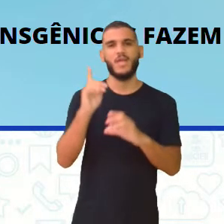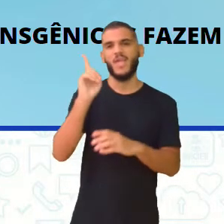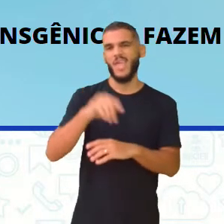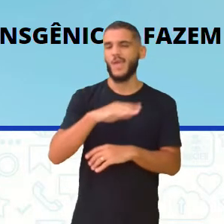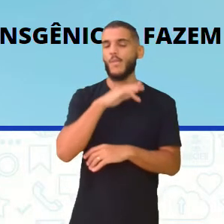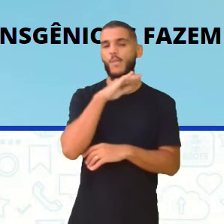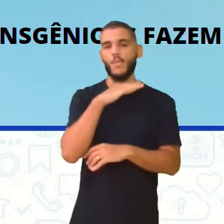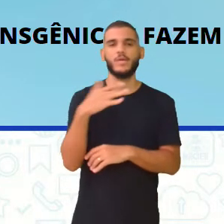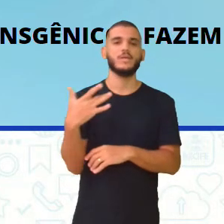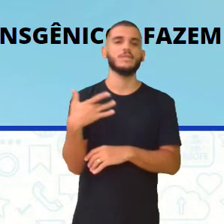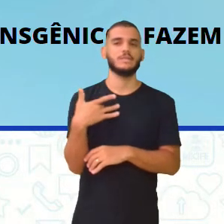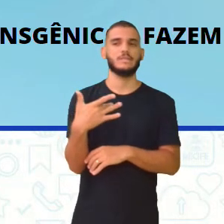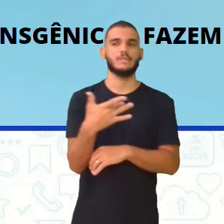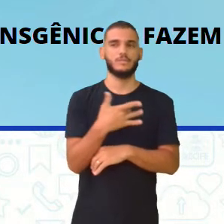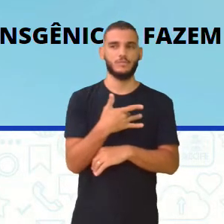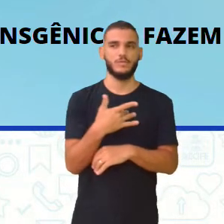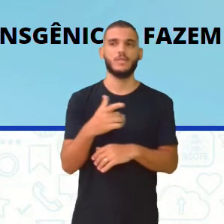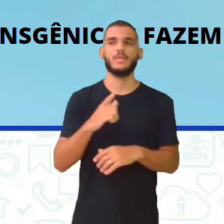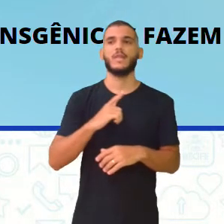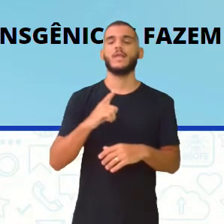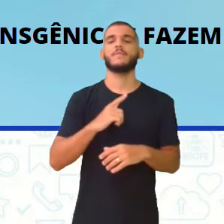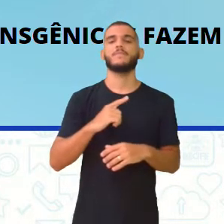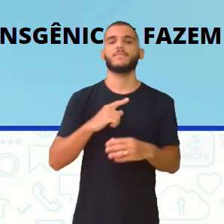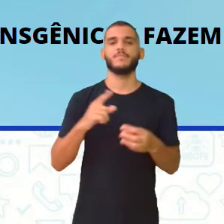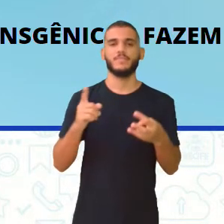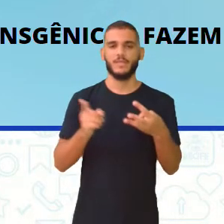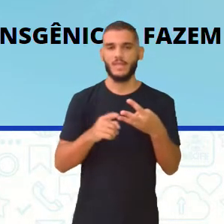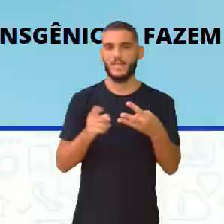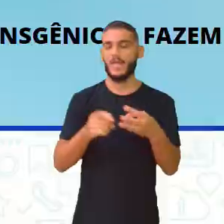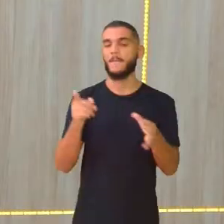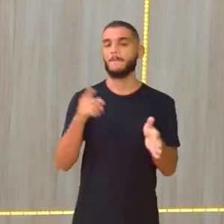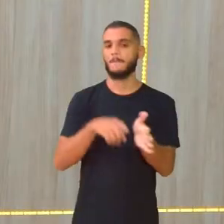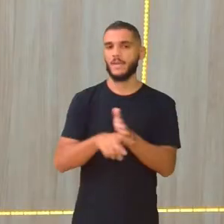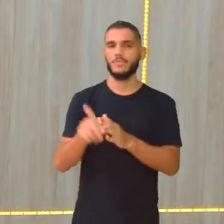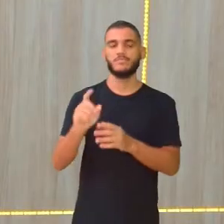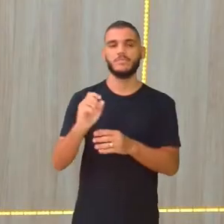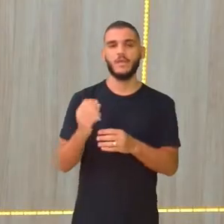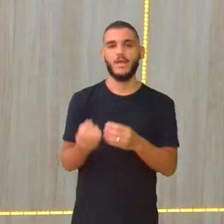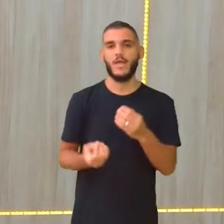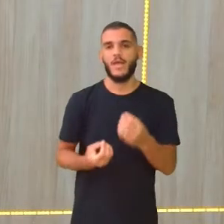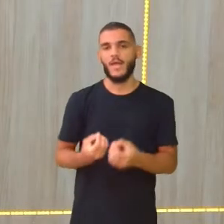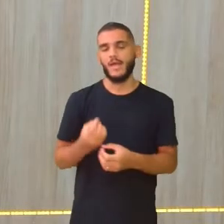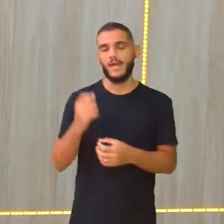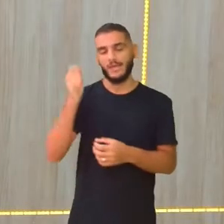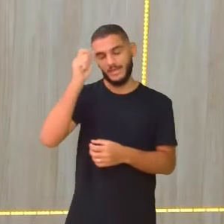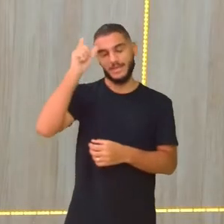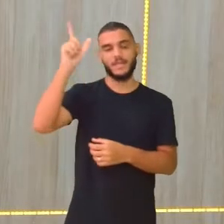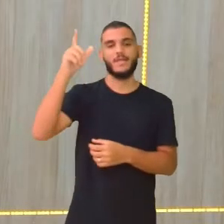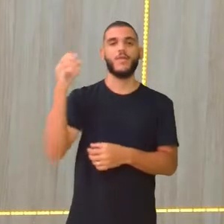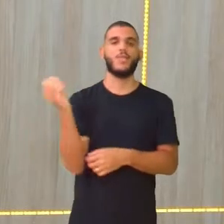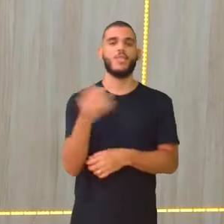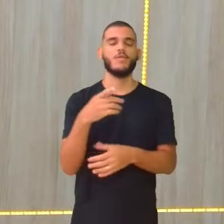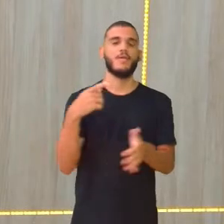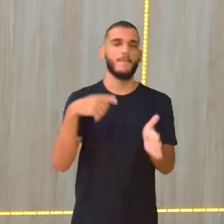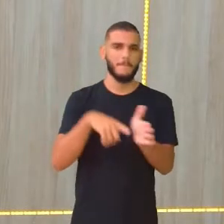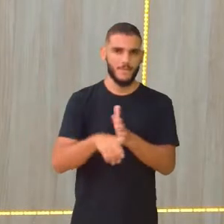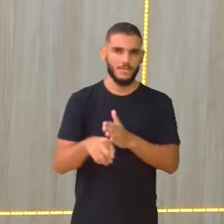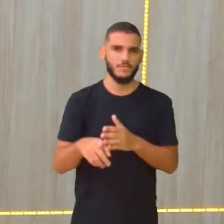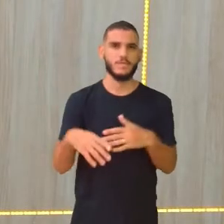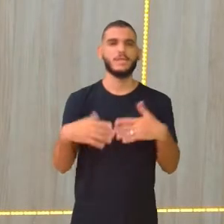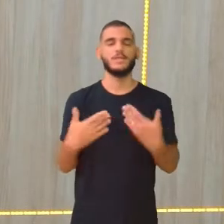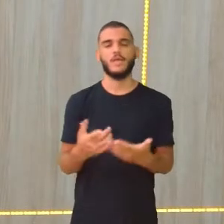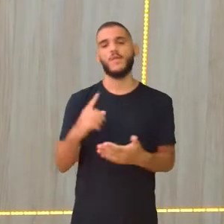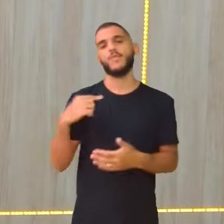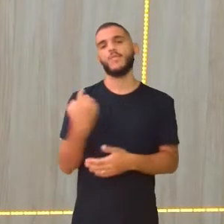saúde? E aí eu coloquei a terceira questão que vocês vão aí, com a criatividade de vocês, fazer essa nova pergunta. Então, essa é a